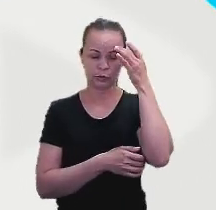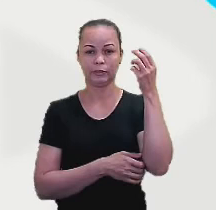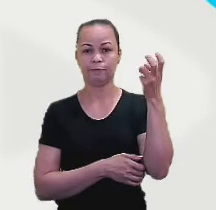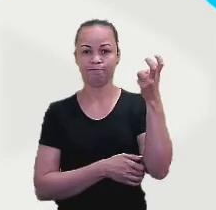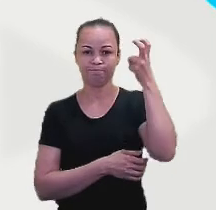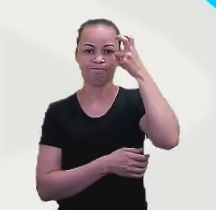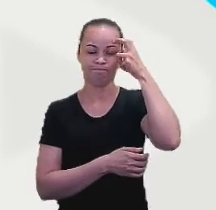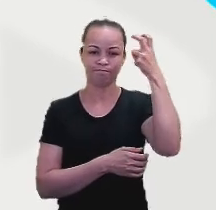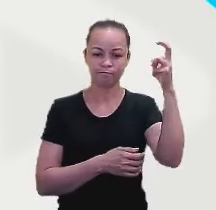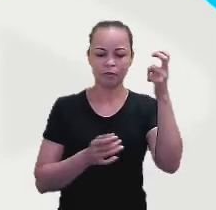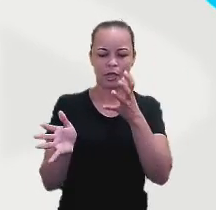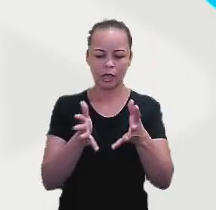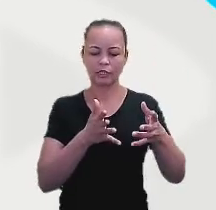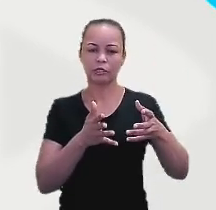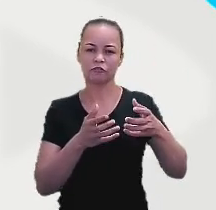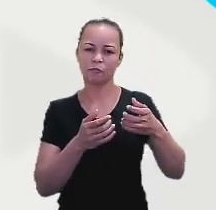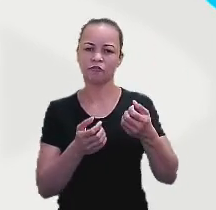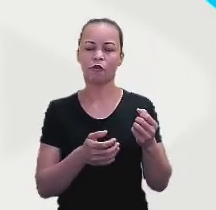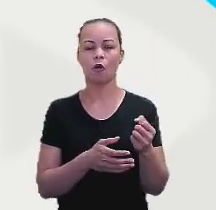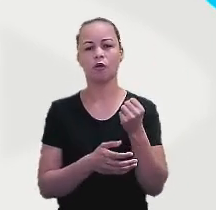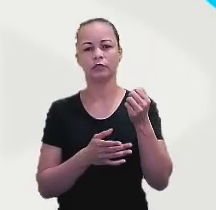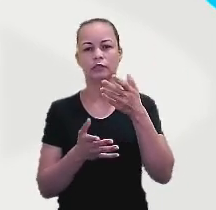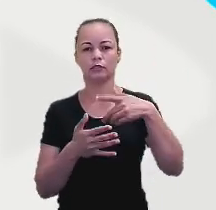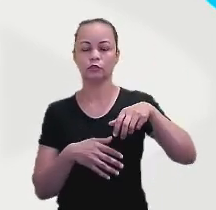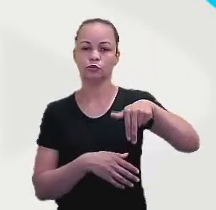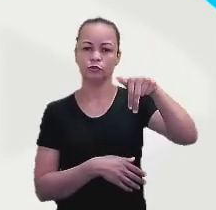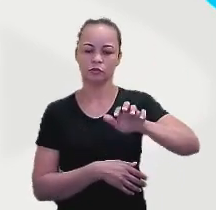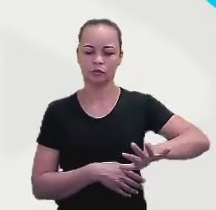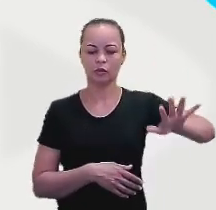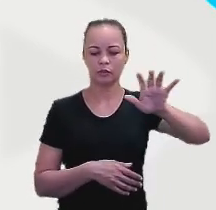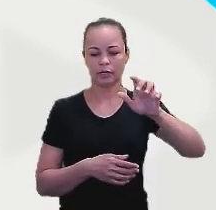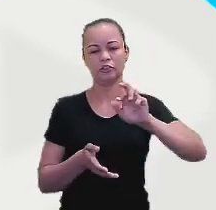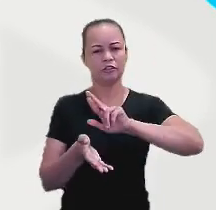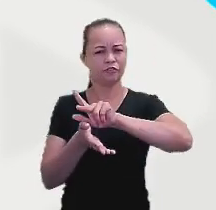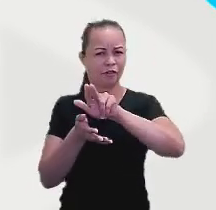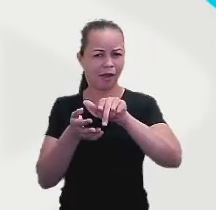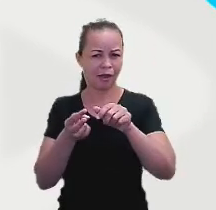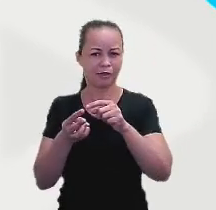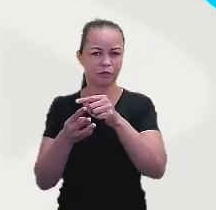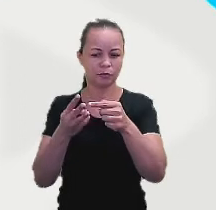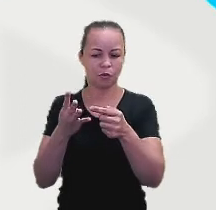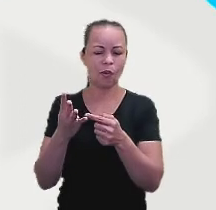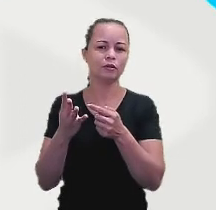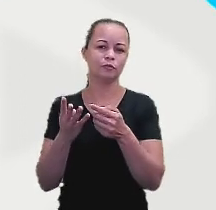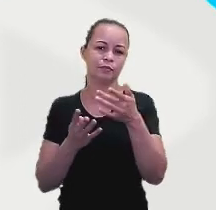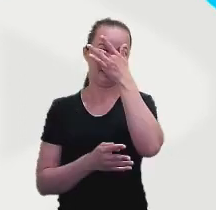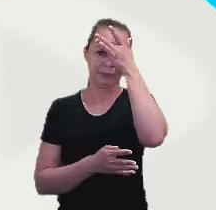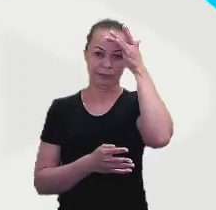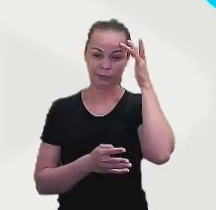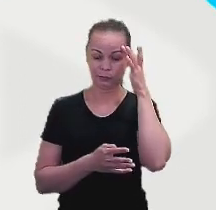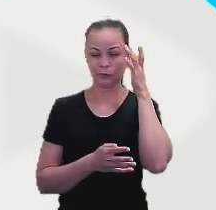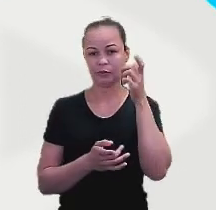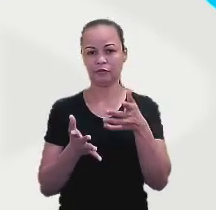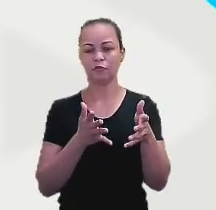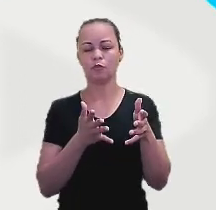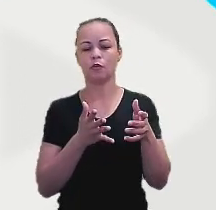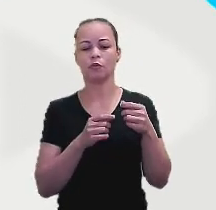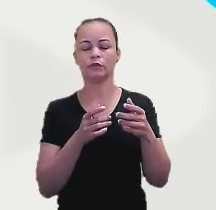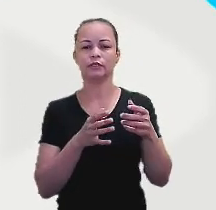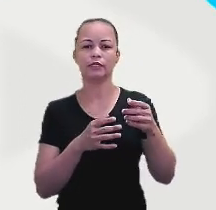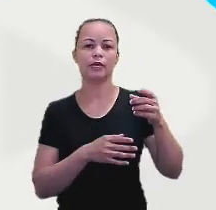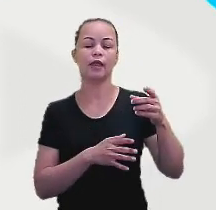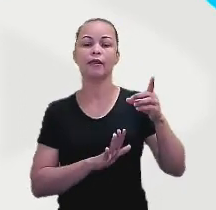Nordeste, entre outros, José Lins do Rego, Graciliano Ramos, Raquel de Queiroz. Diplomou-se em Direito pela